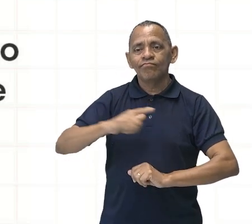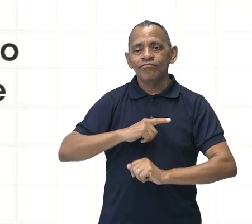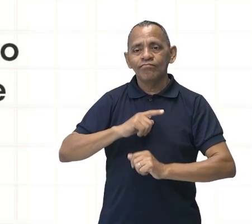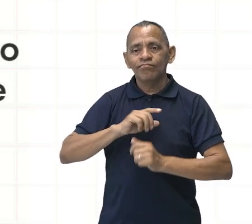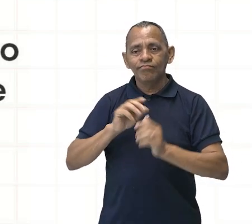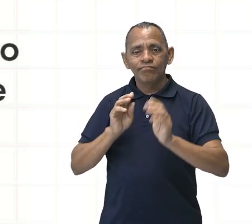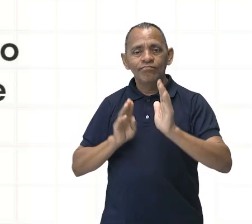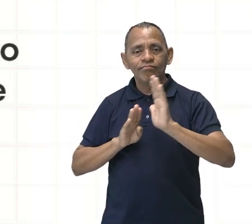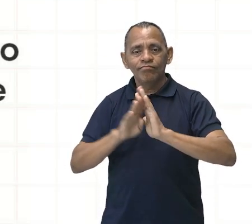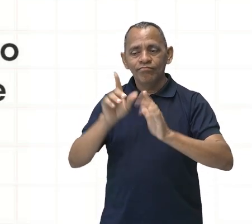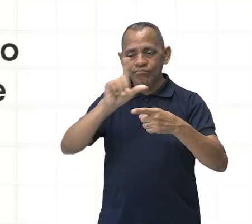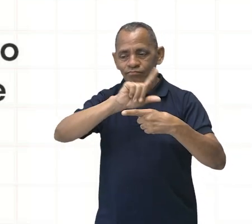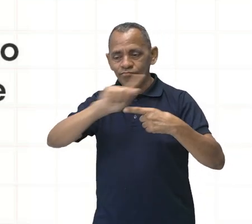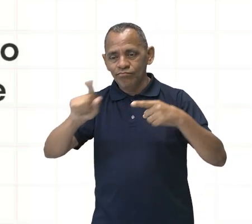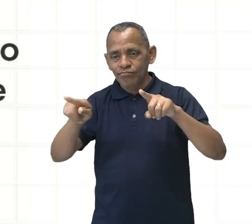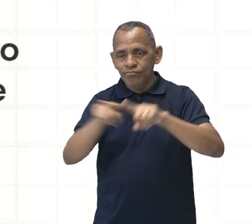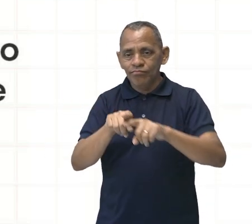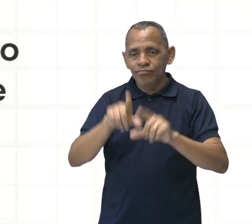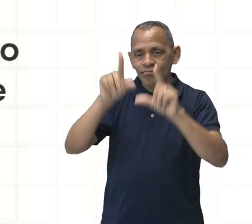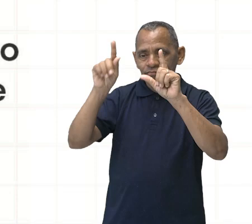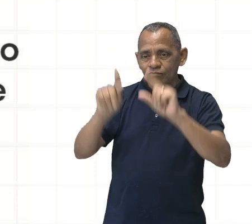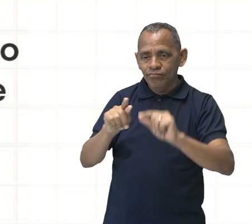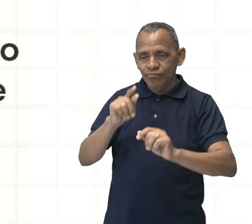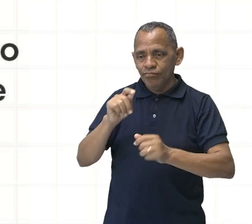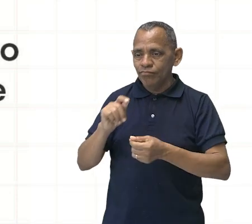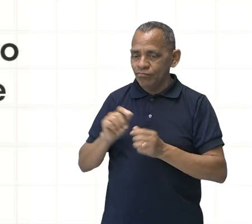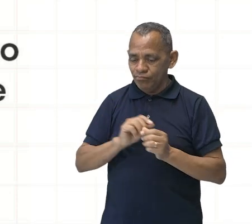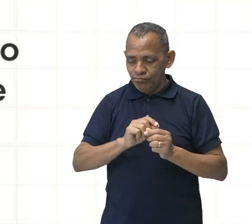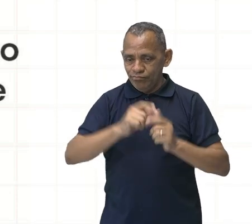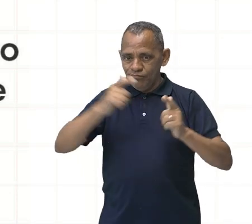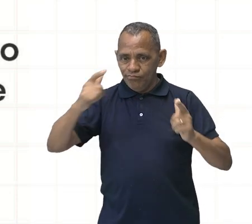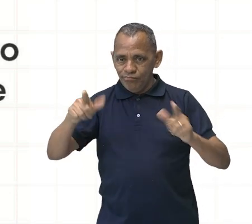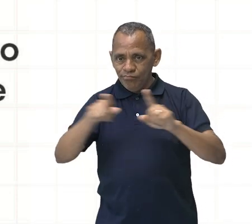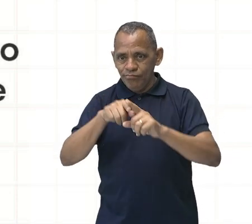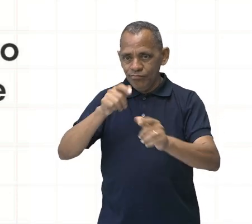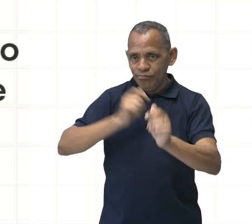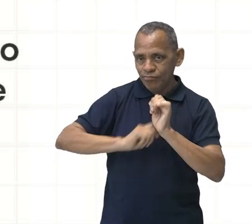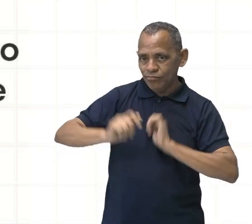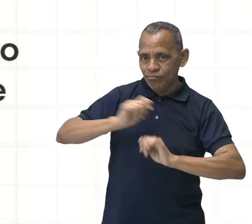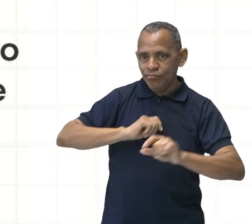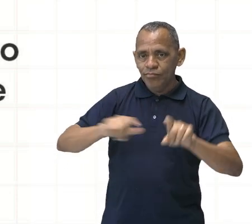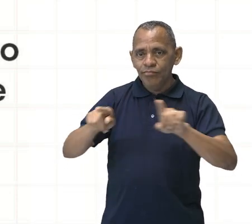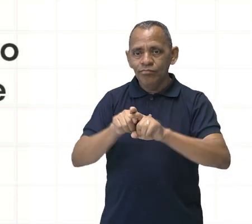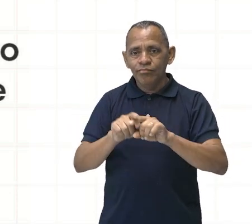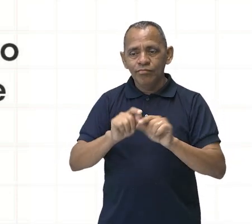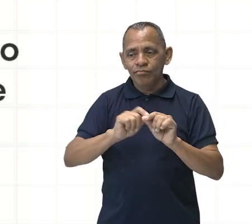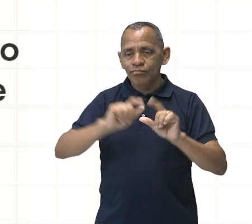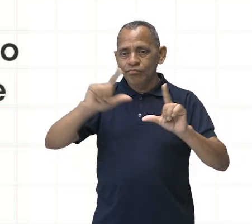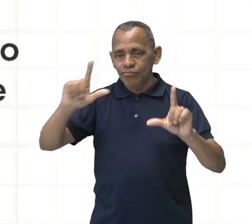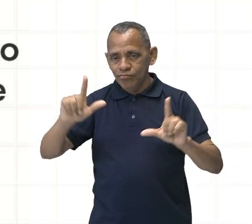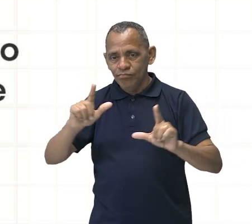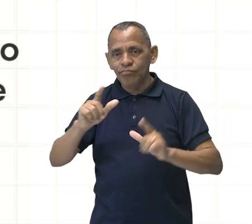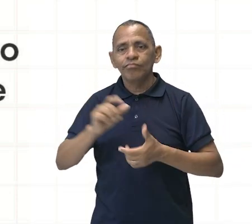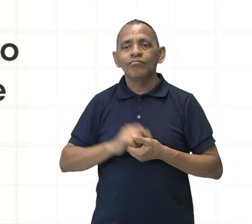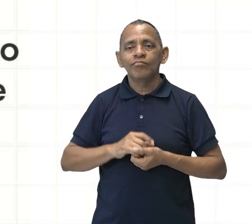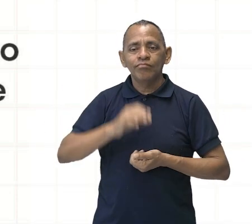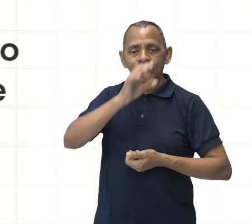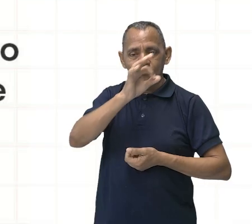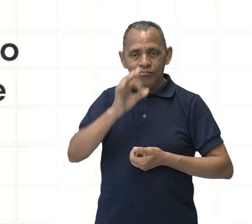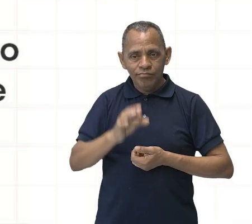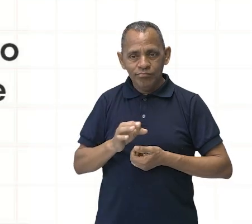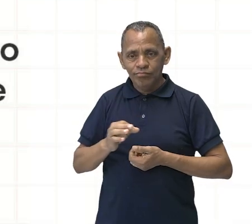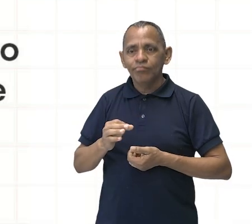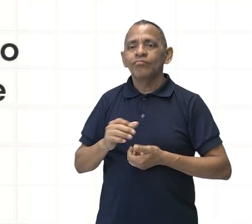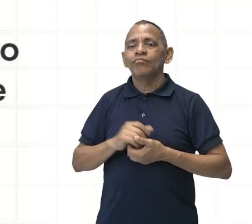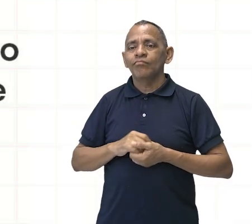vencidos, como o baixo crescimento econômico e também a alta taxa de desemprego. Houve